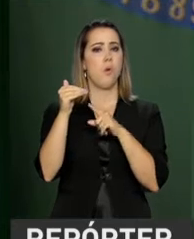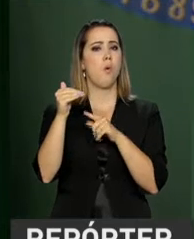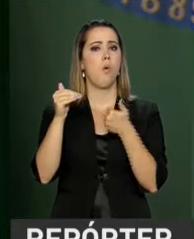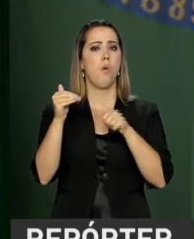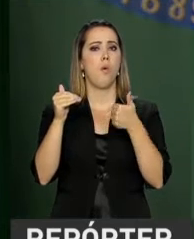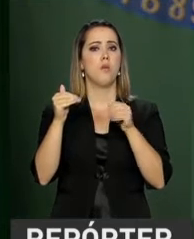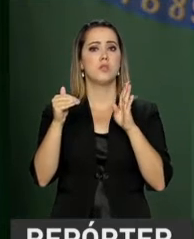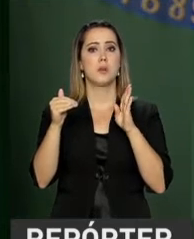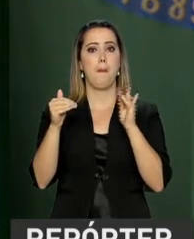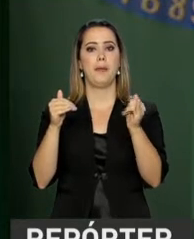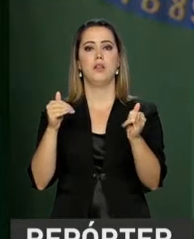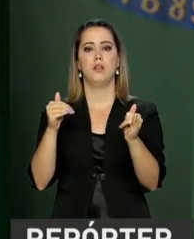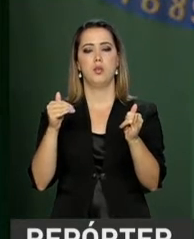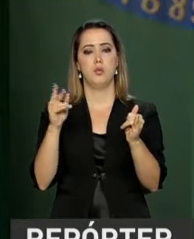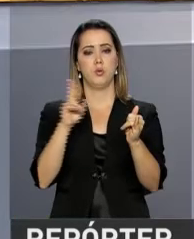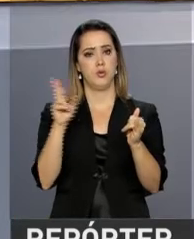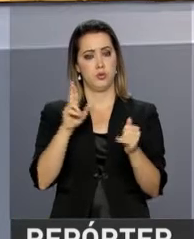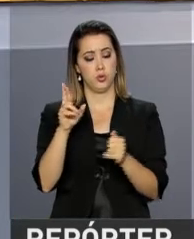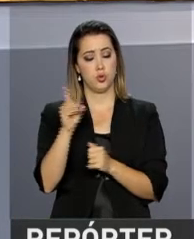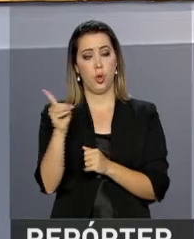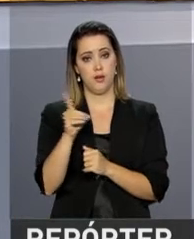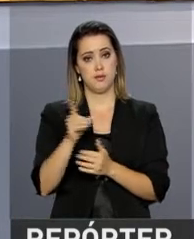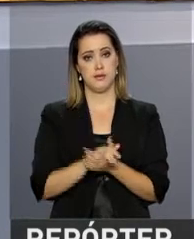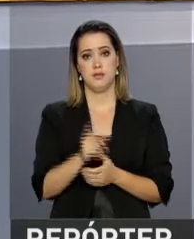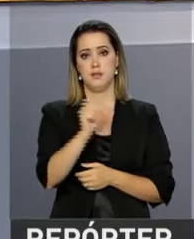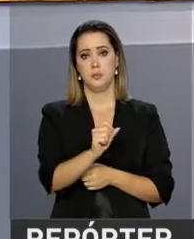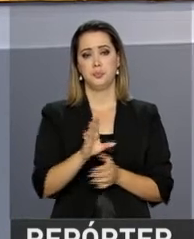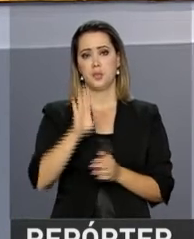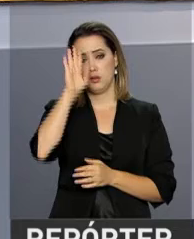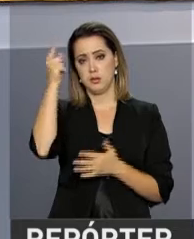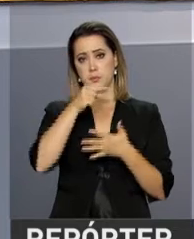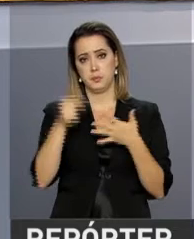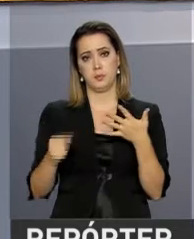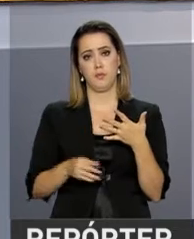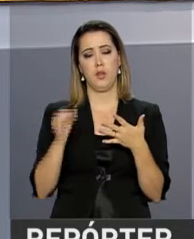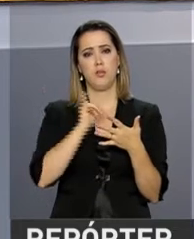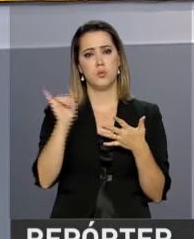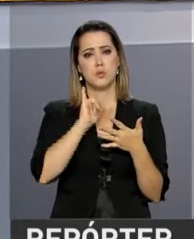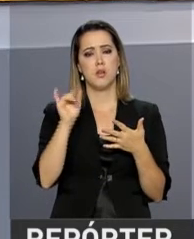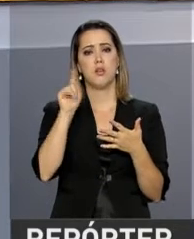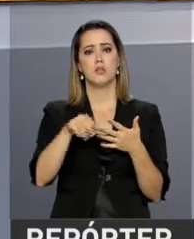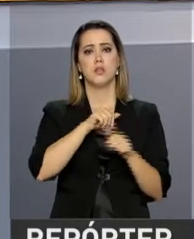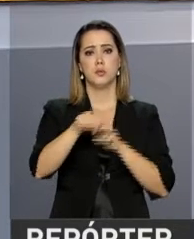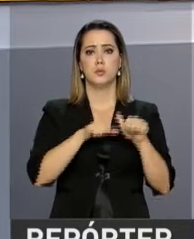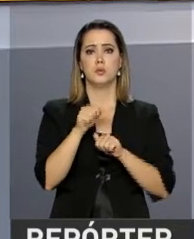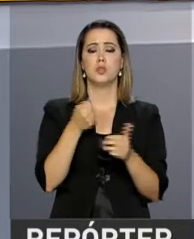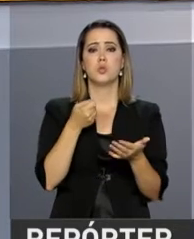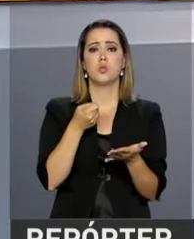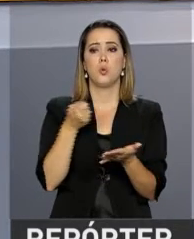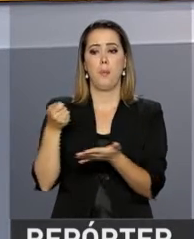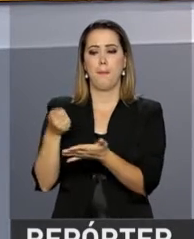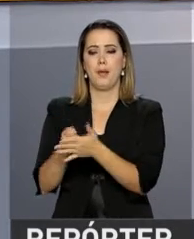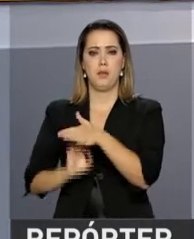bilhões e meio de dólares entre as principais medidas anunciadas está a mudança na cobrança de